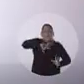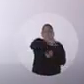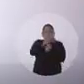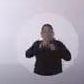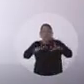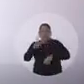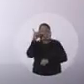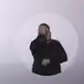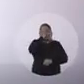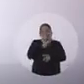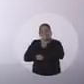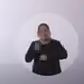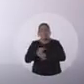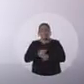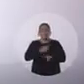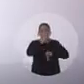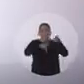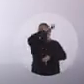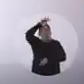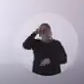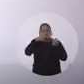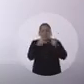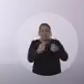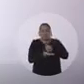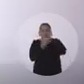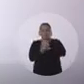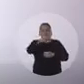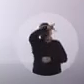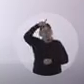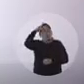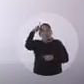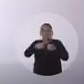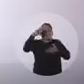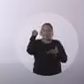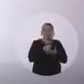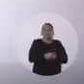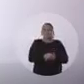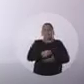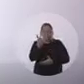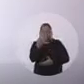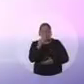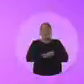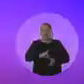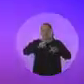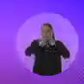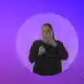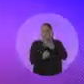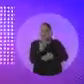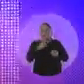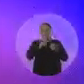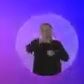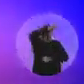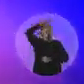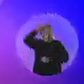A pandemia agravou a crise econômica e os manauaras precisam do apoio da Prefeitura para garantir a sua renda. Por isso, vamos